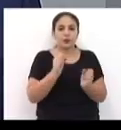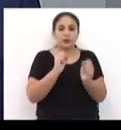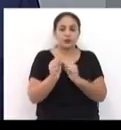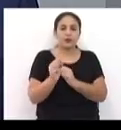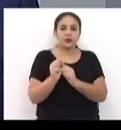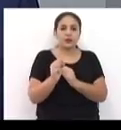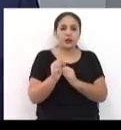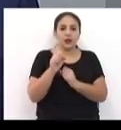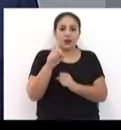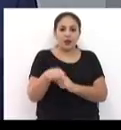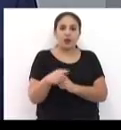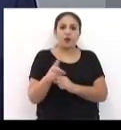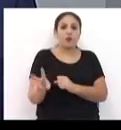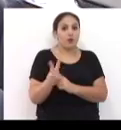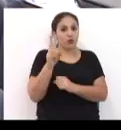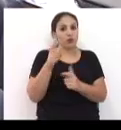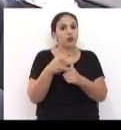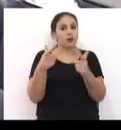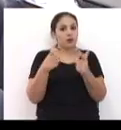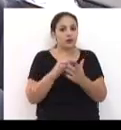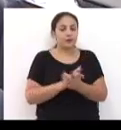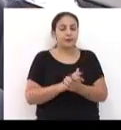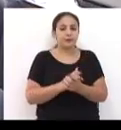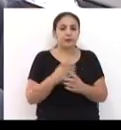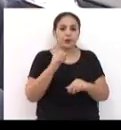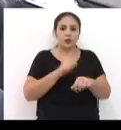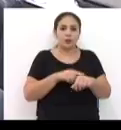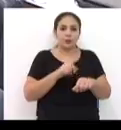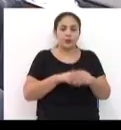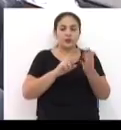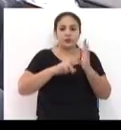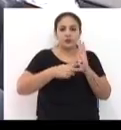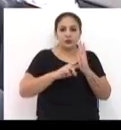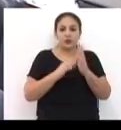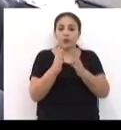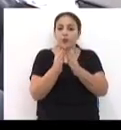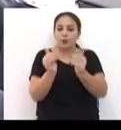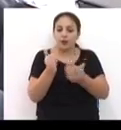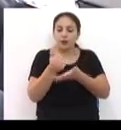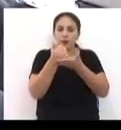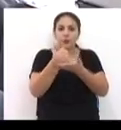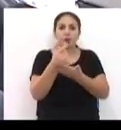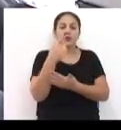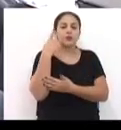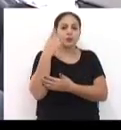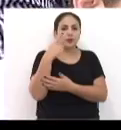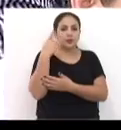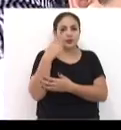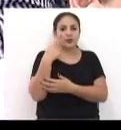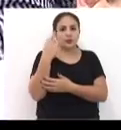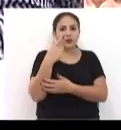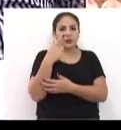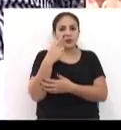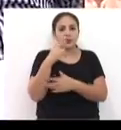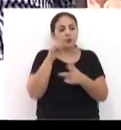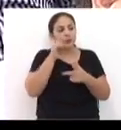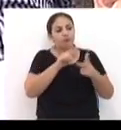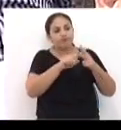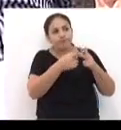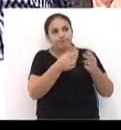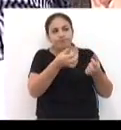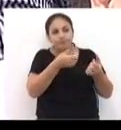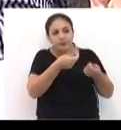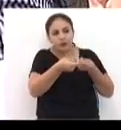ao IPASSO seria um volume considerável. No momento, os sindicatos pedem o apoio dos vereadores nas